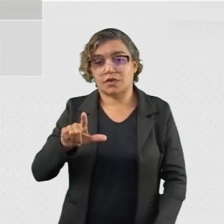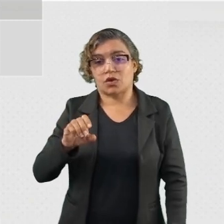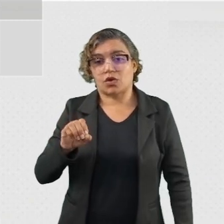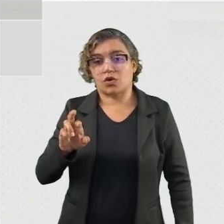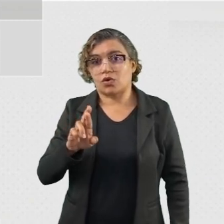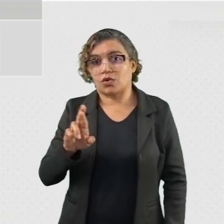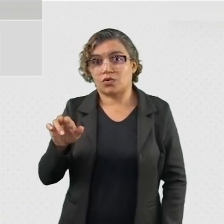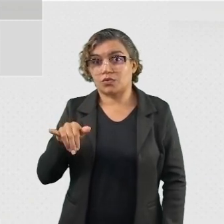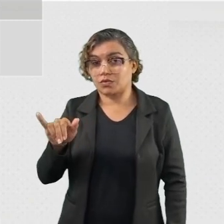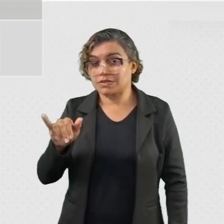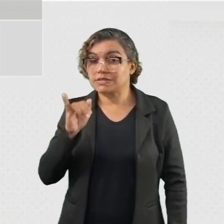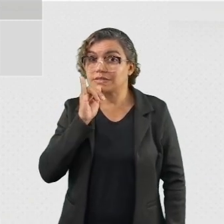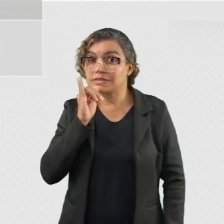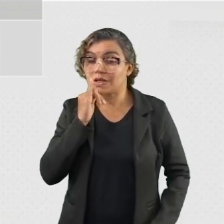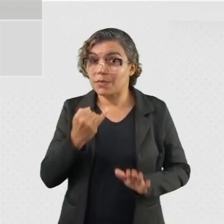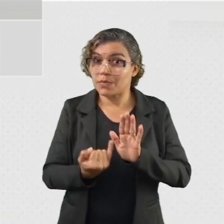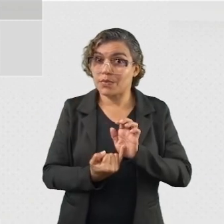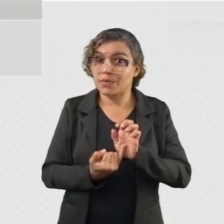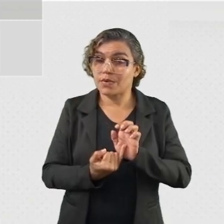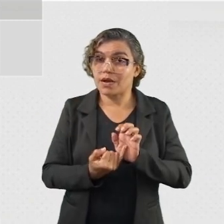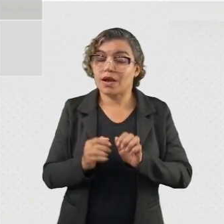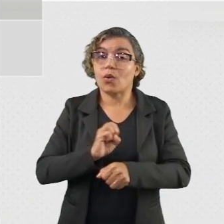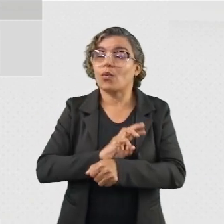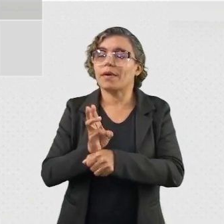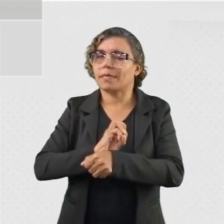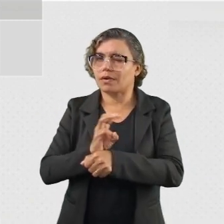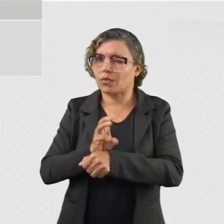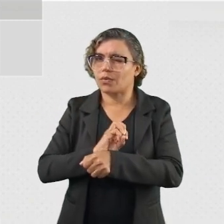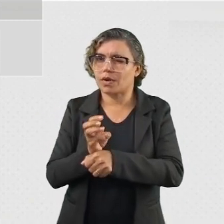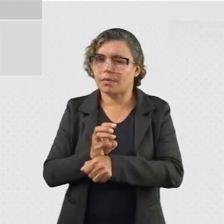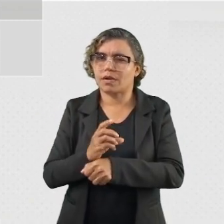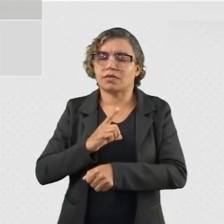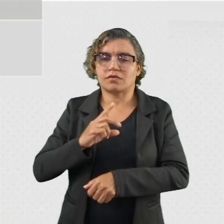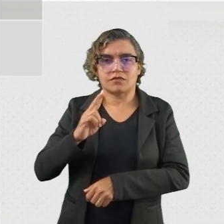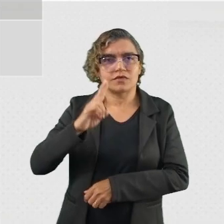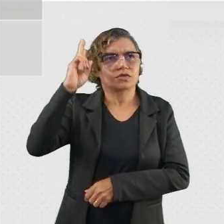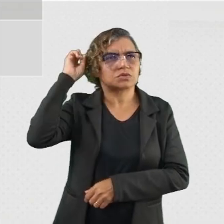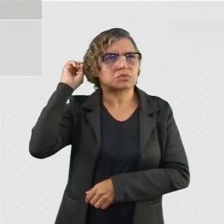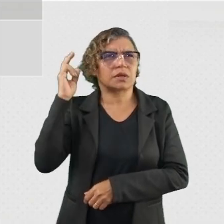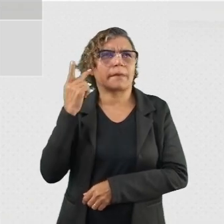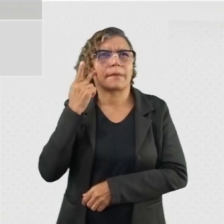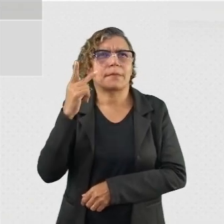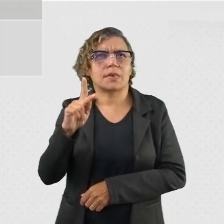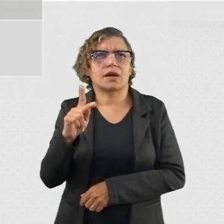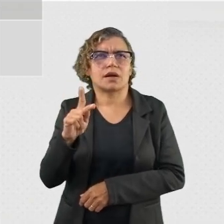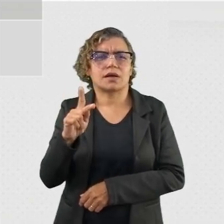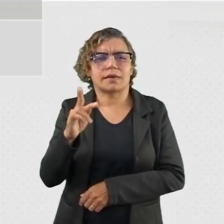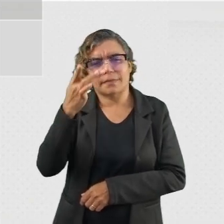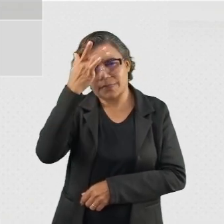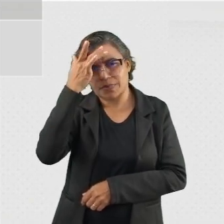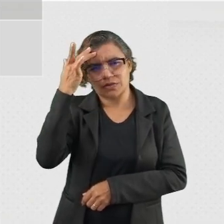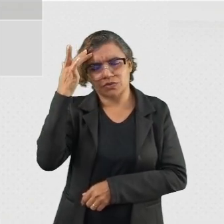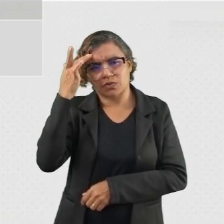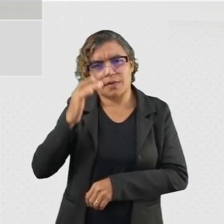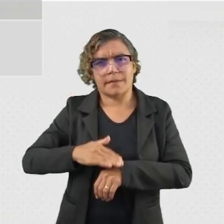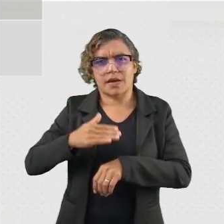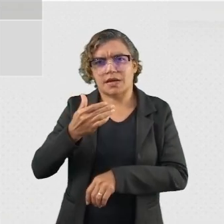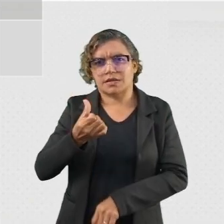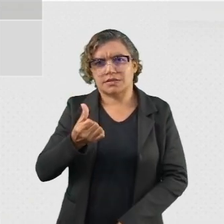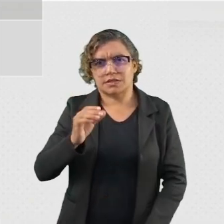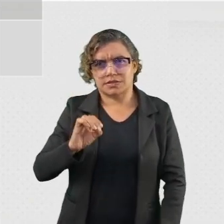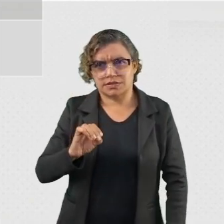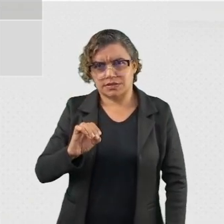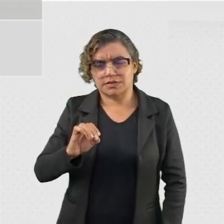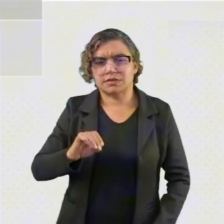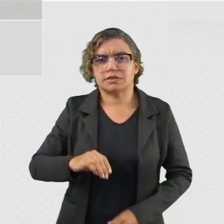A UEMA, inclusive, fez um vestibular para, se eu não me engano, o público mais 60